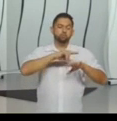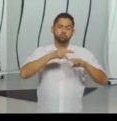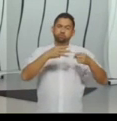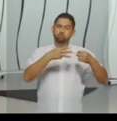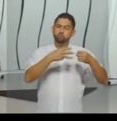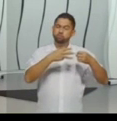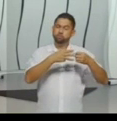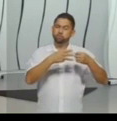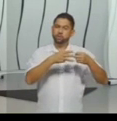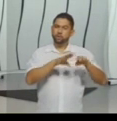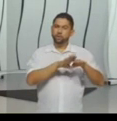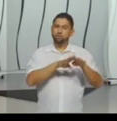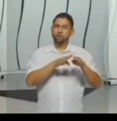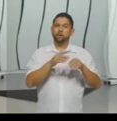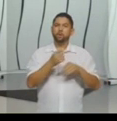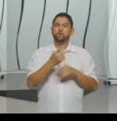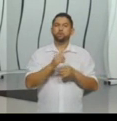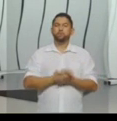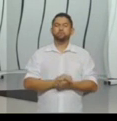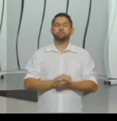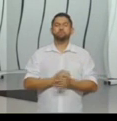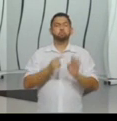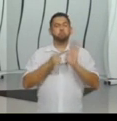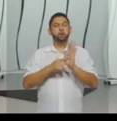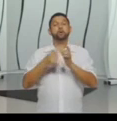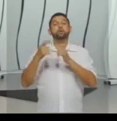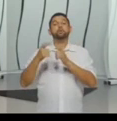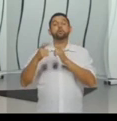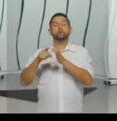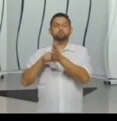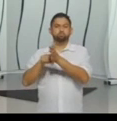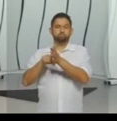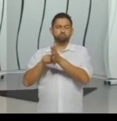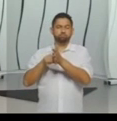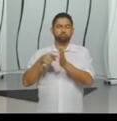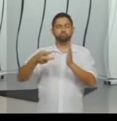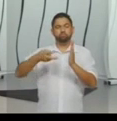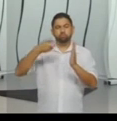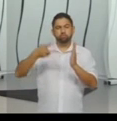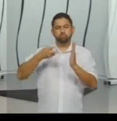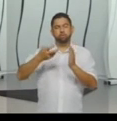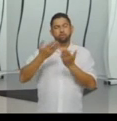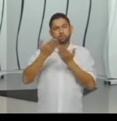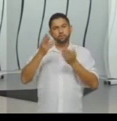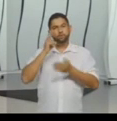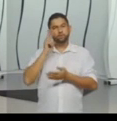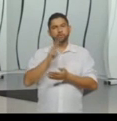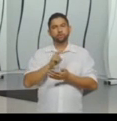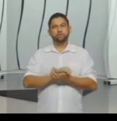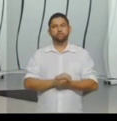hoje. Aqui estão algumas referências bibliográficas para você consultar.